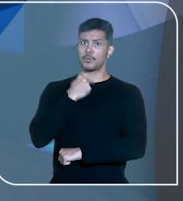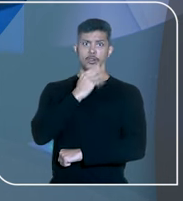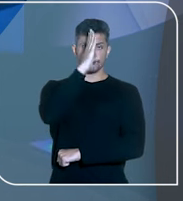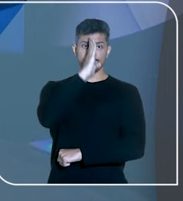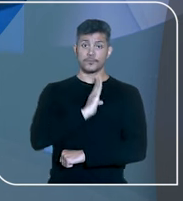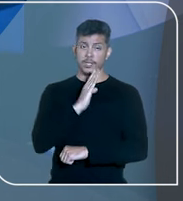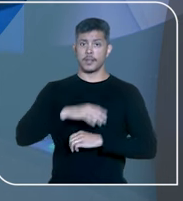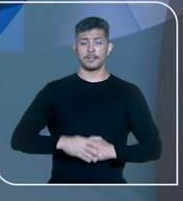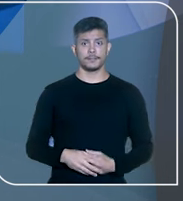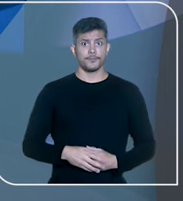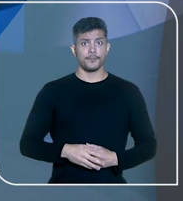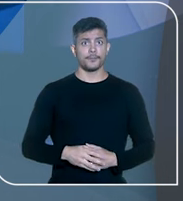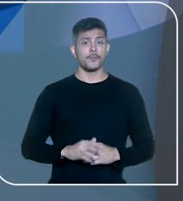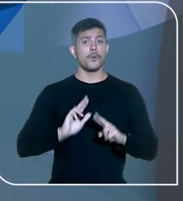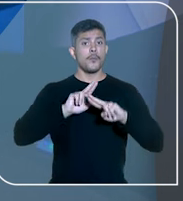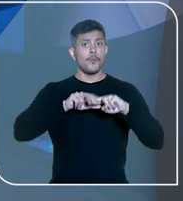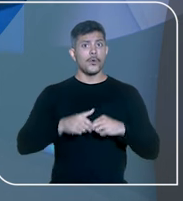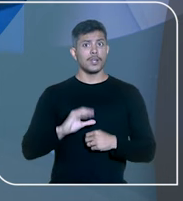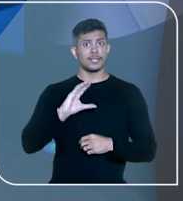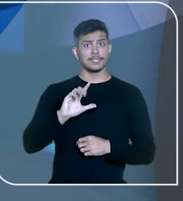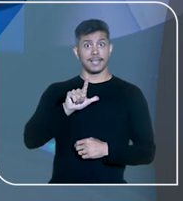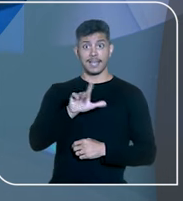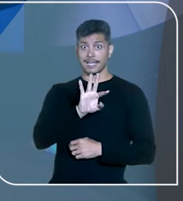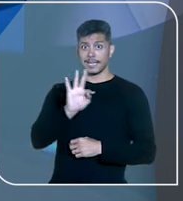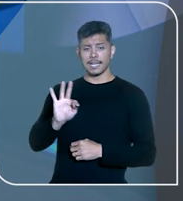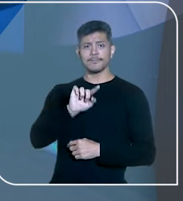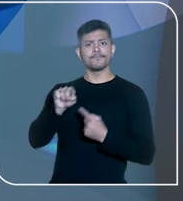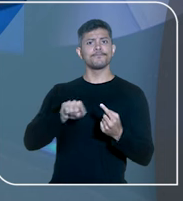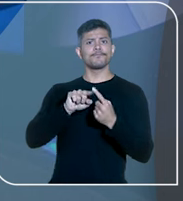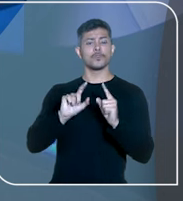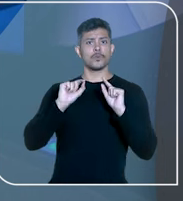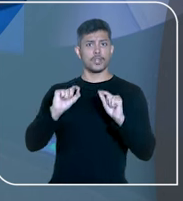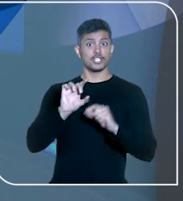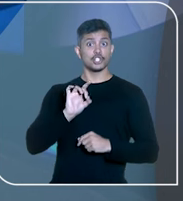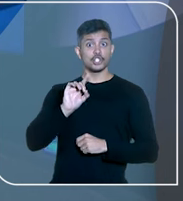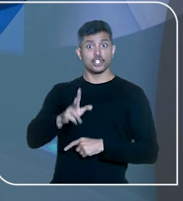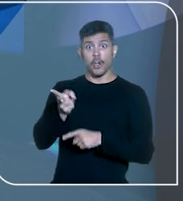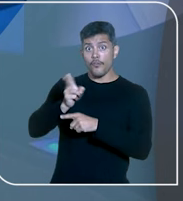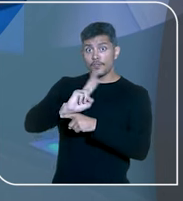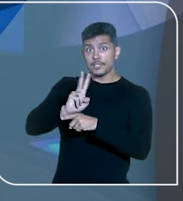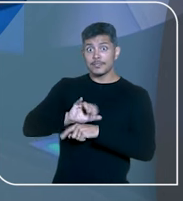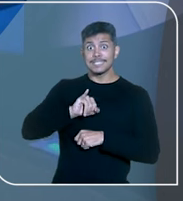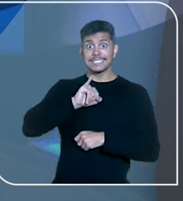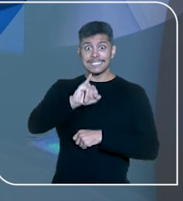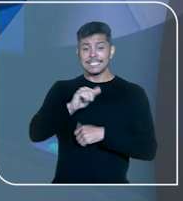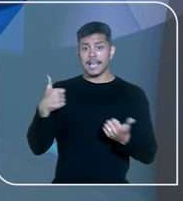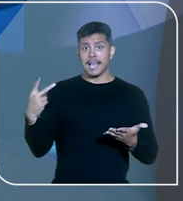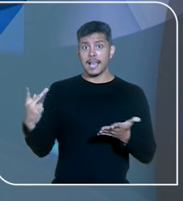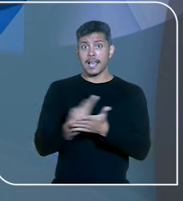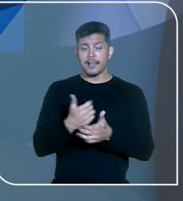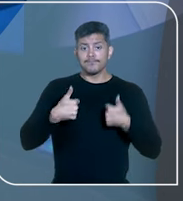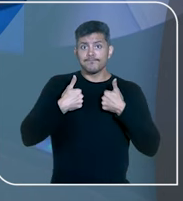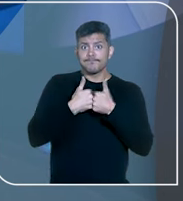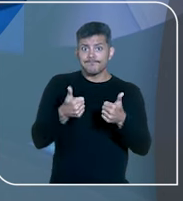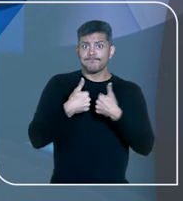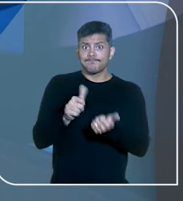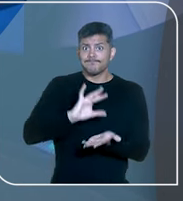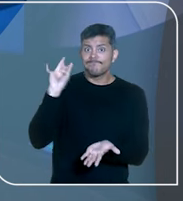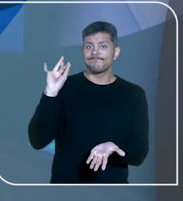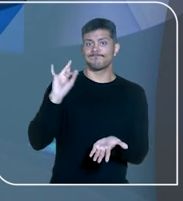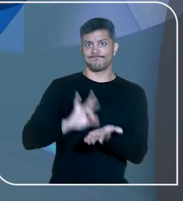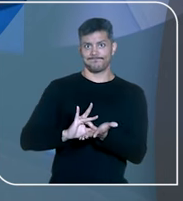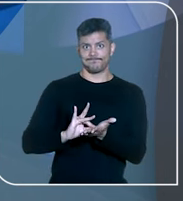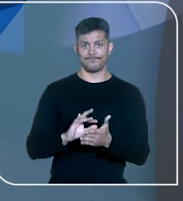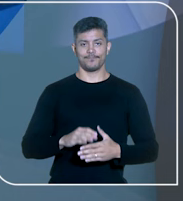pedágios estaduais durante fiscalização, pois a CLT garante apenas a gratuidade para agentes de